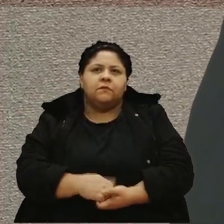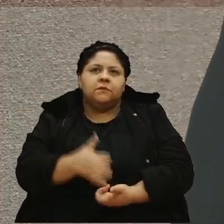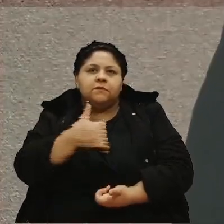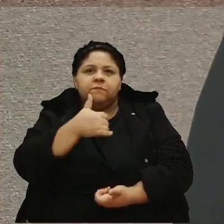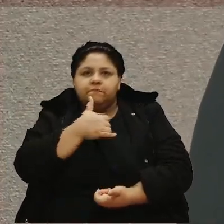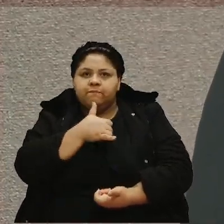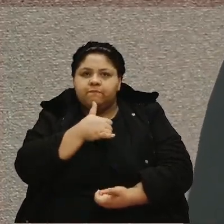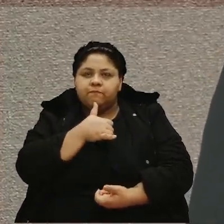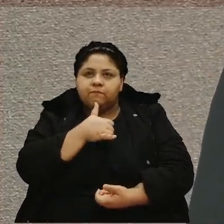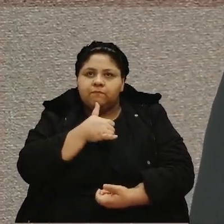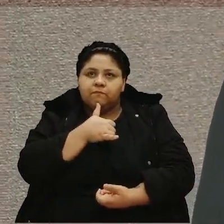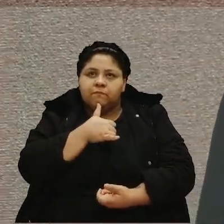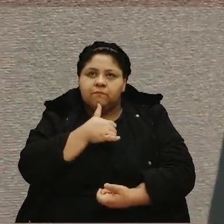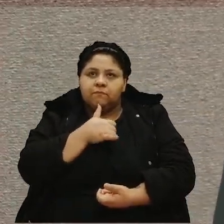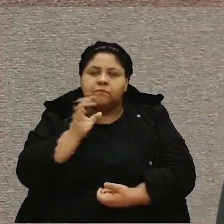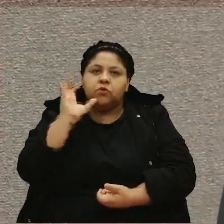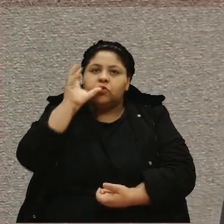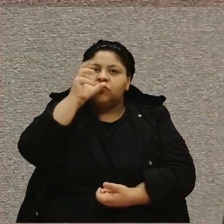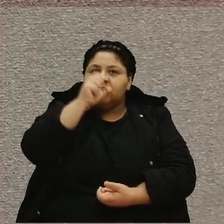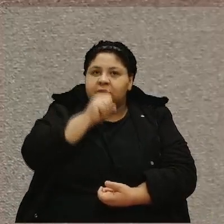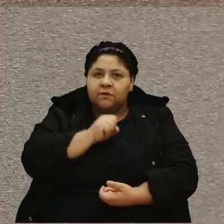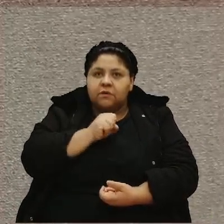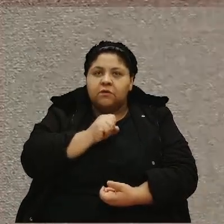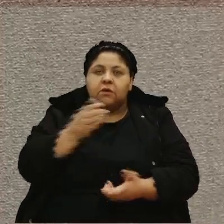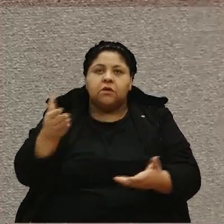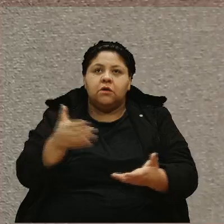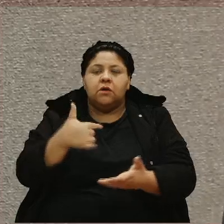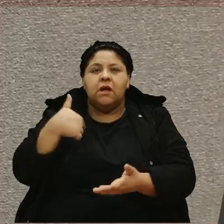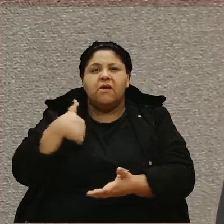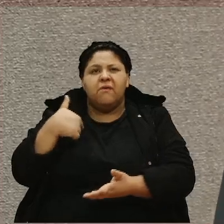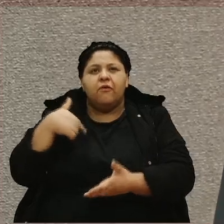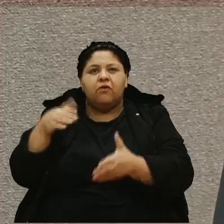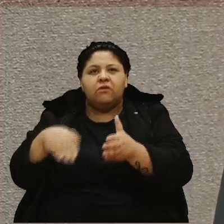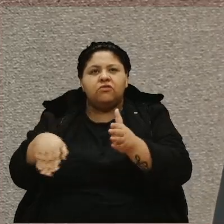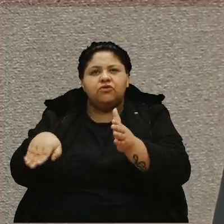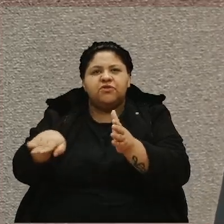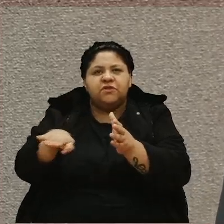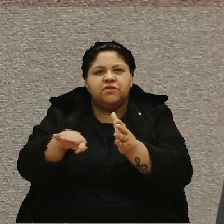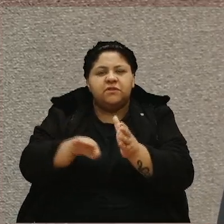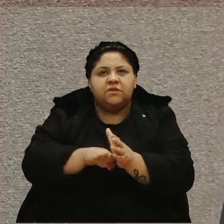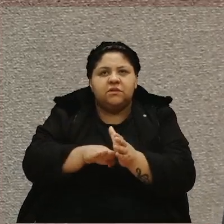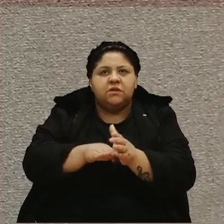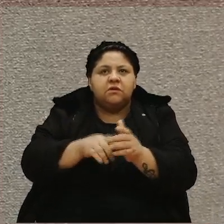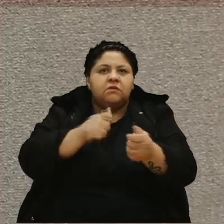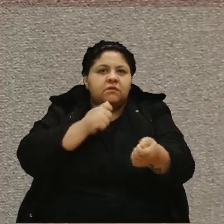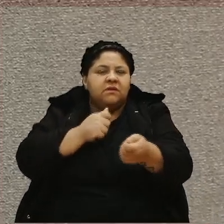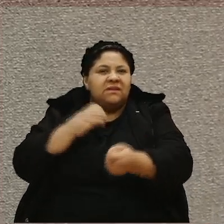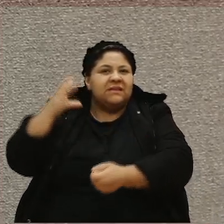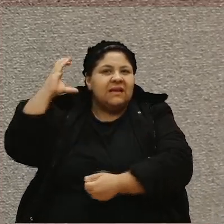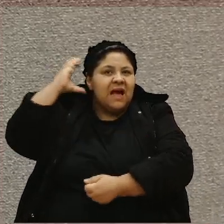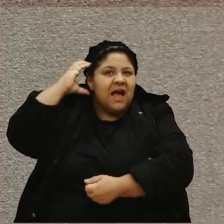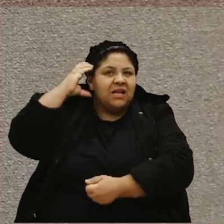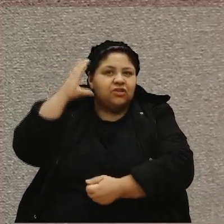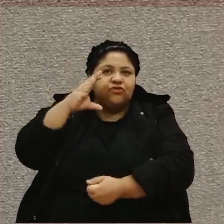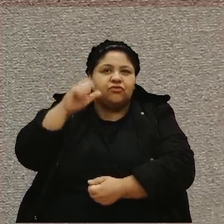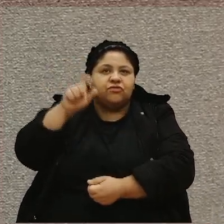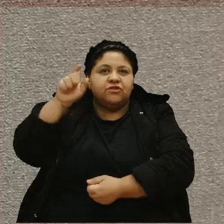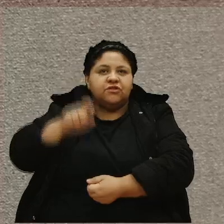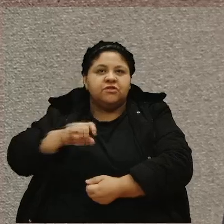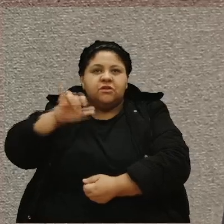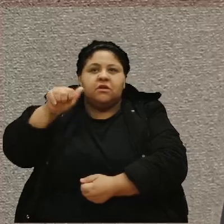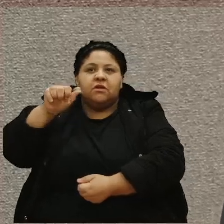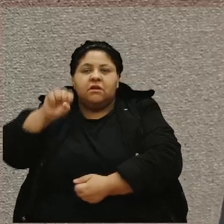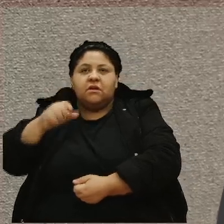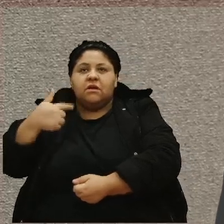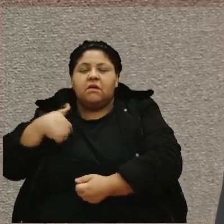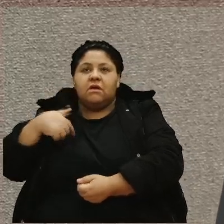pesar. No sábado, estava eu chegando para conceder uma entrevista na Rádio Caxias, quando eu me